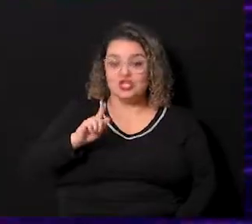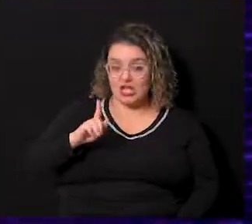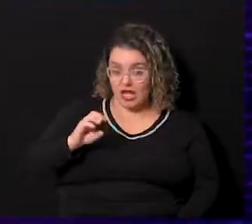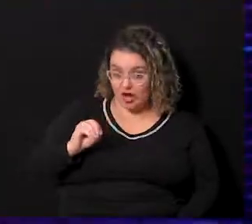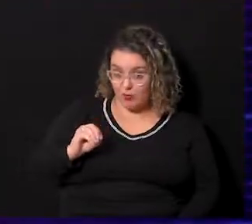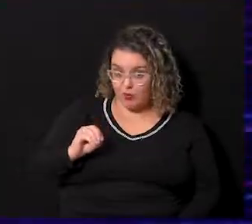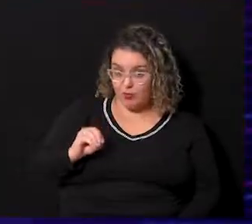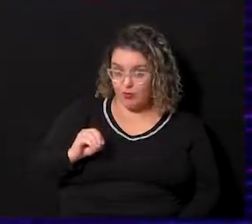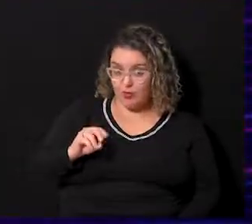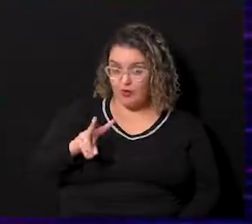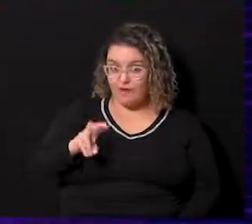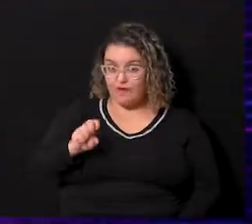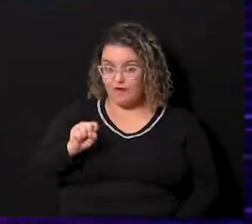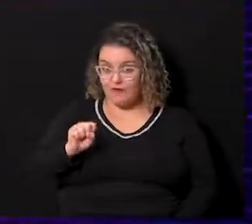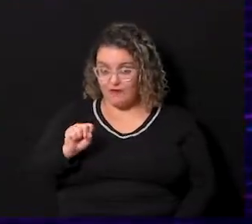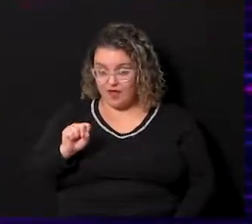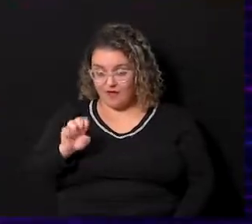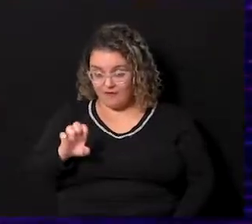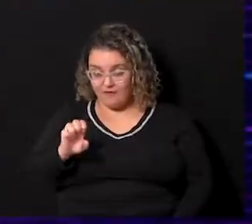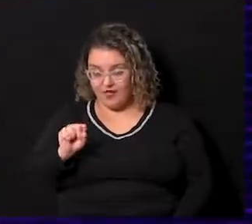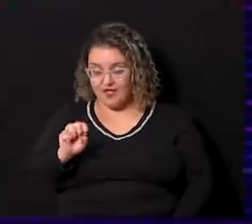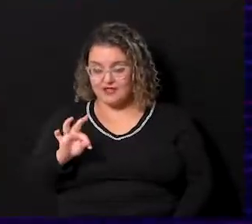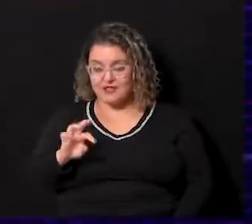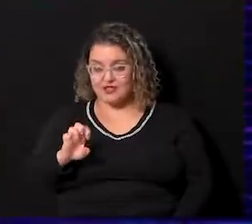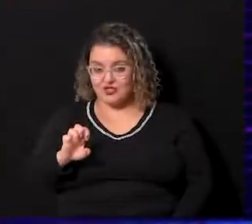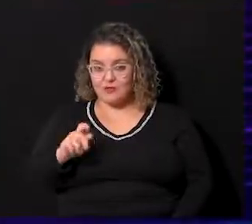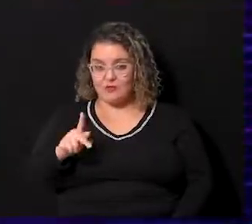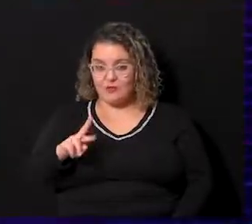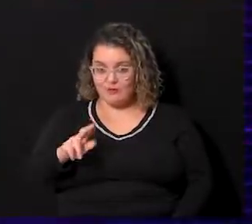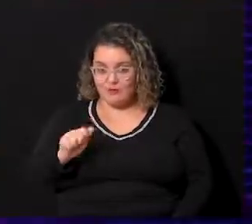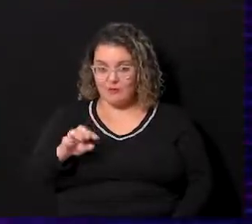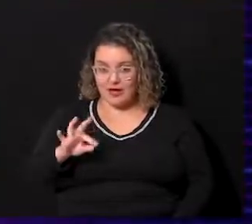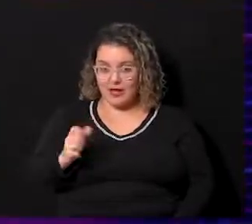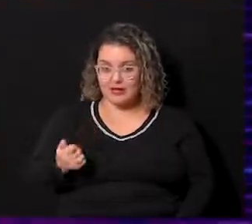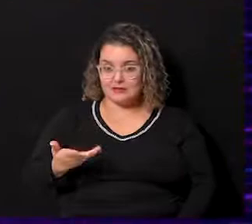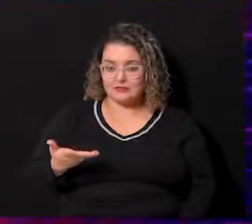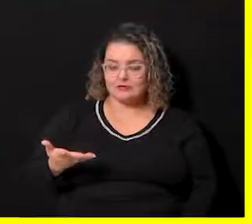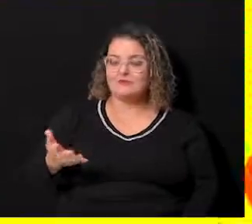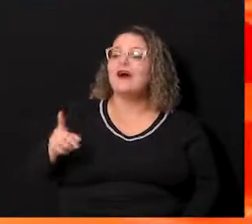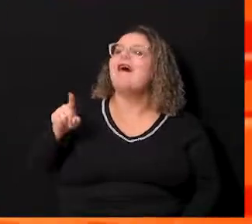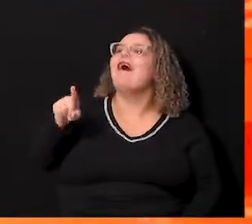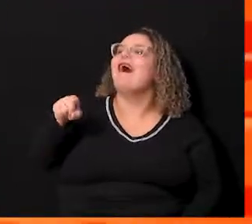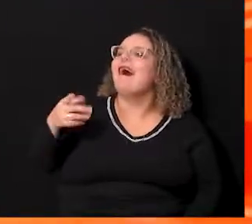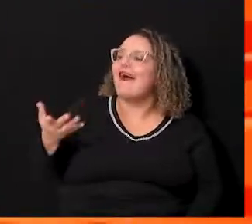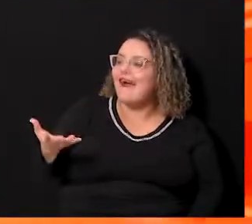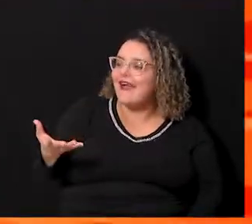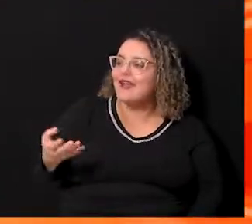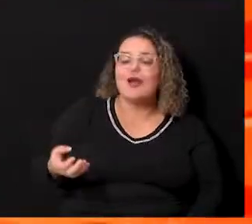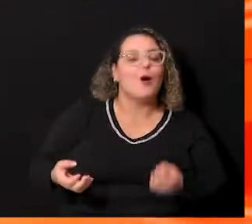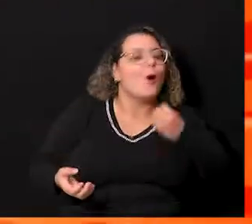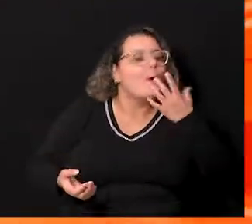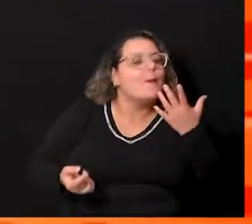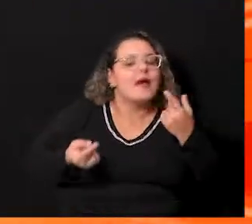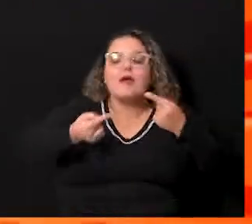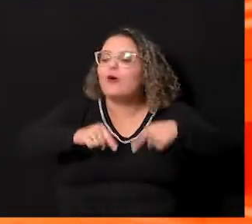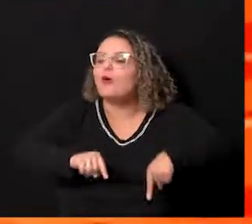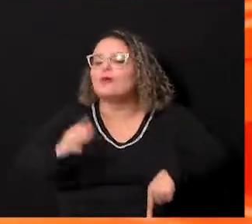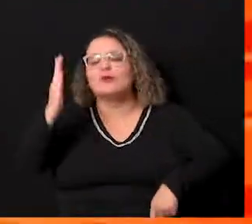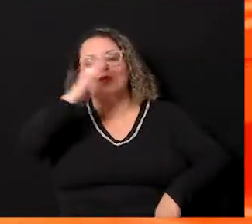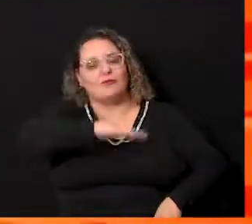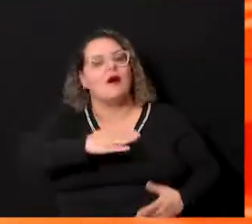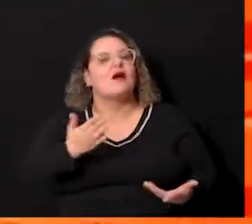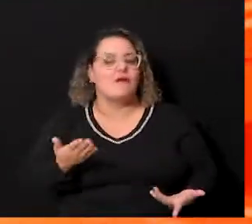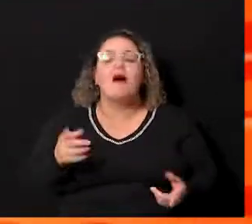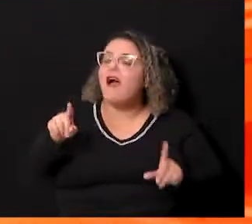Não, mas é assim, porque toda aquela coisa de, sabe, o bem contra o mal, mais ou